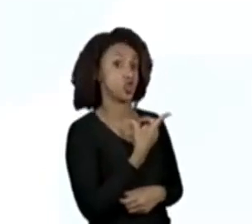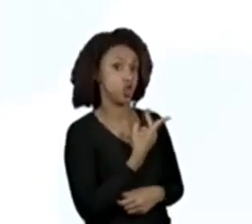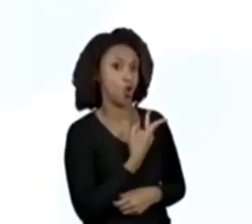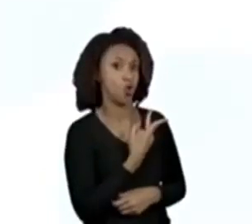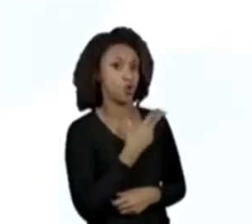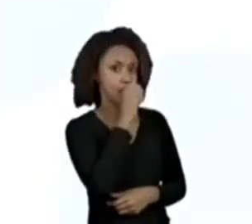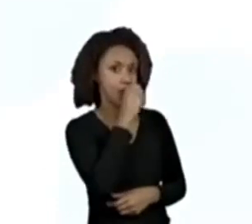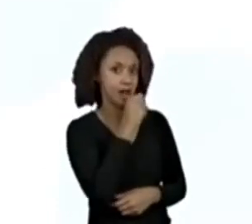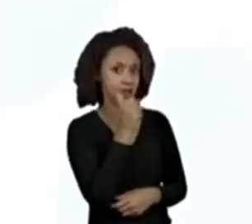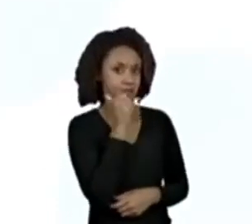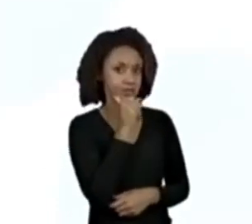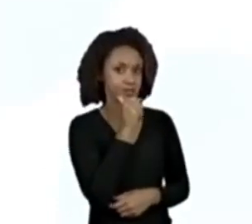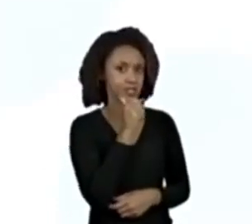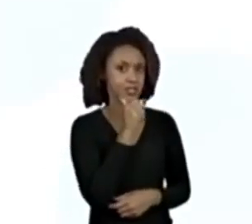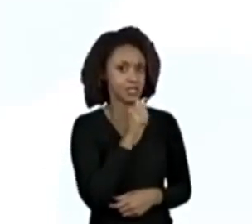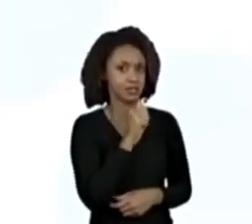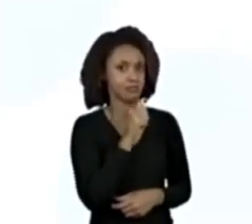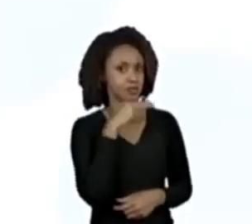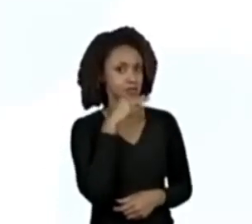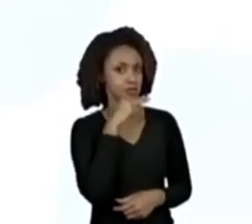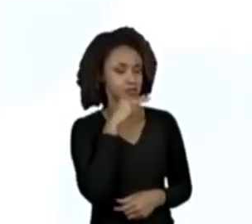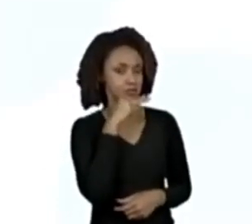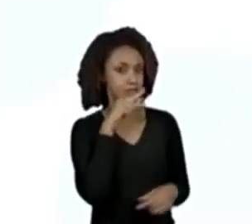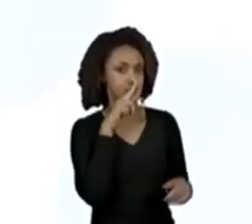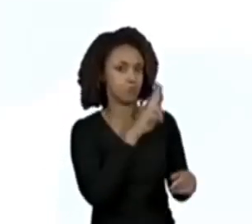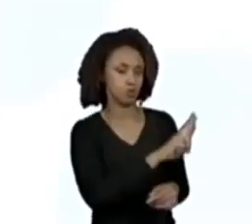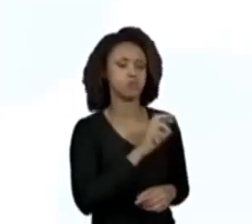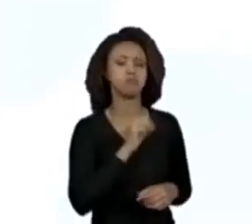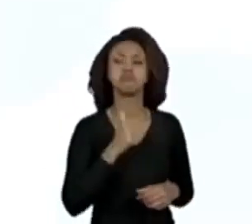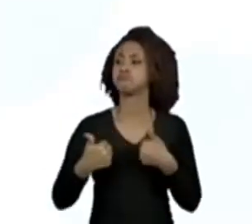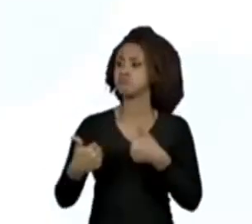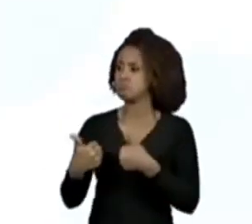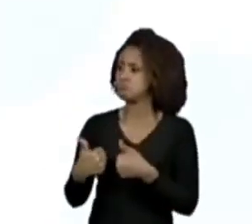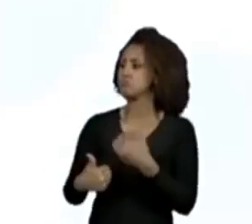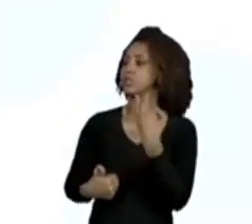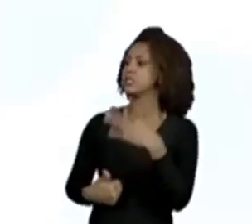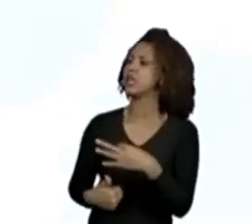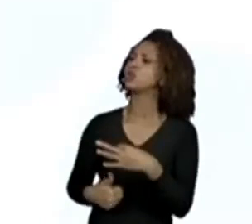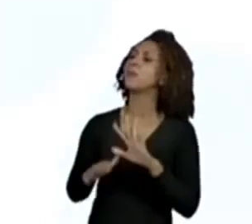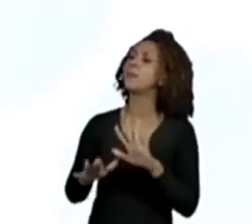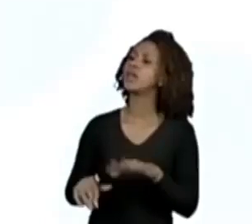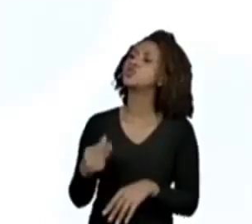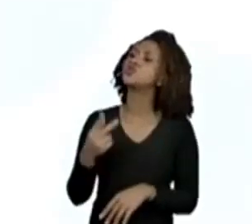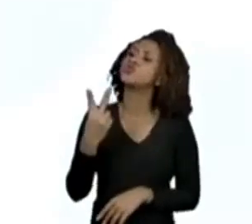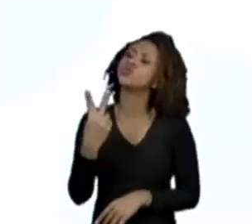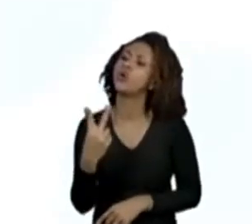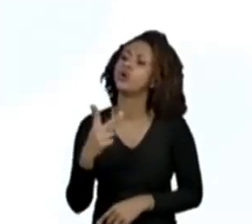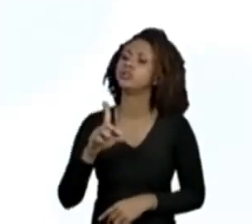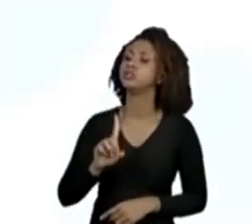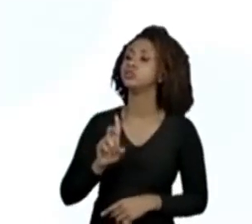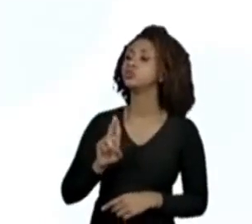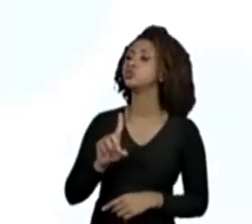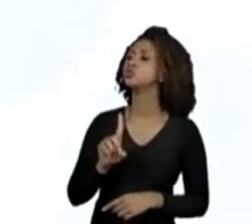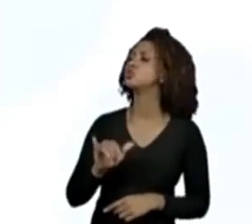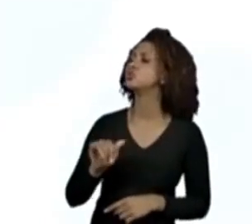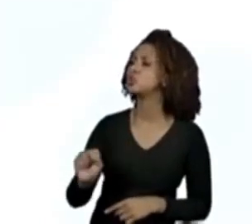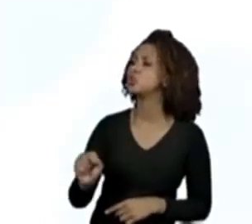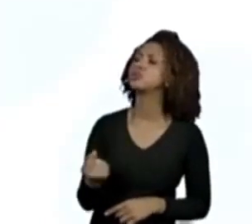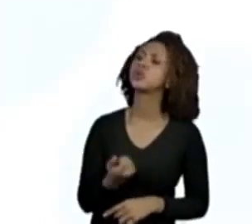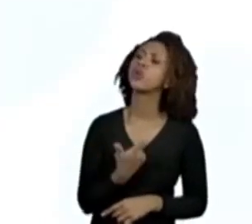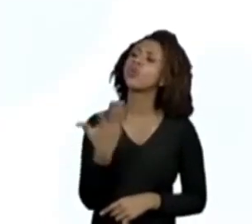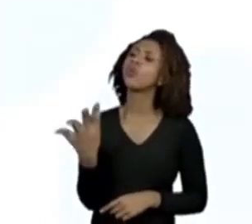perguntou quantas laranjas há em duas dúzias. Então, nós temos que calcular o valor,